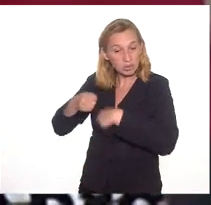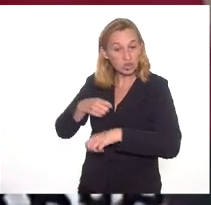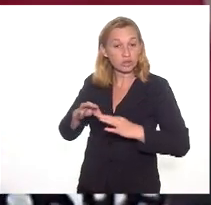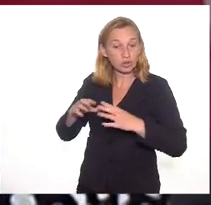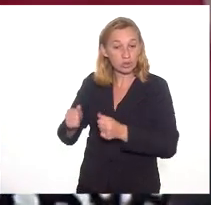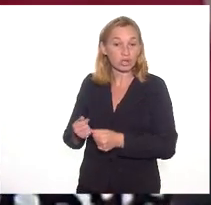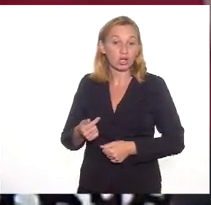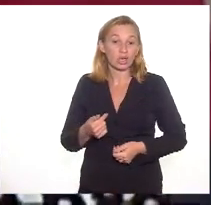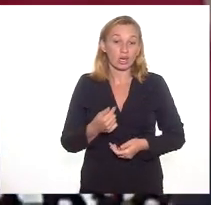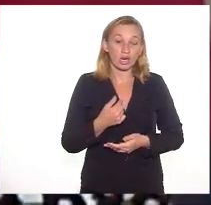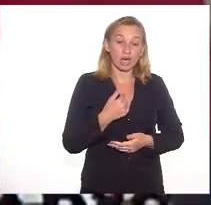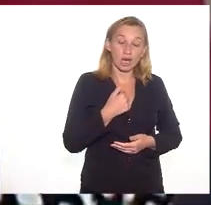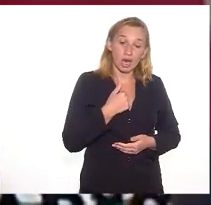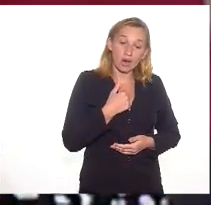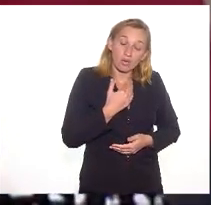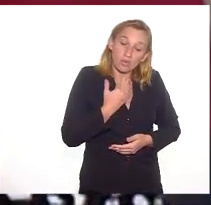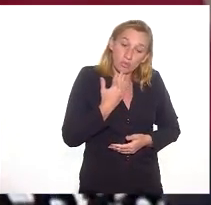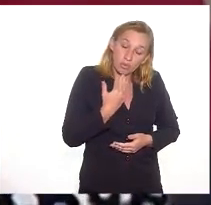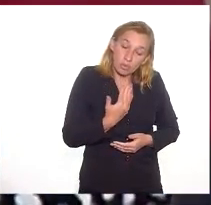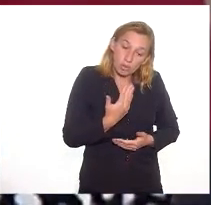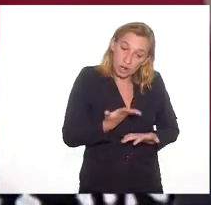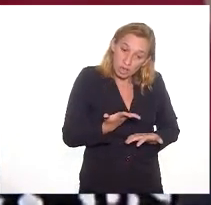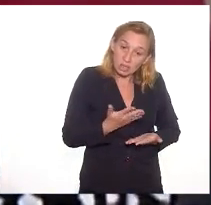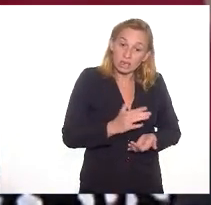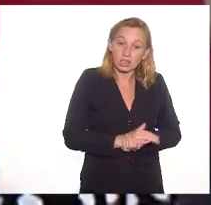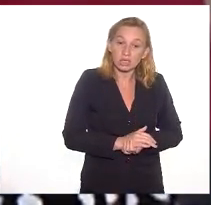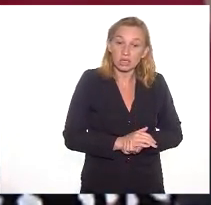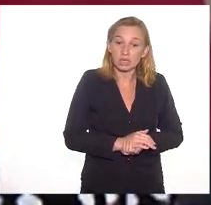eu vou me permitir,